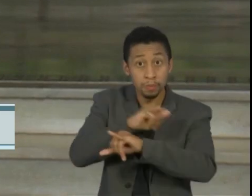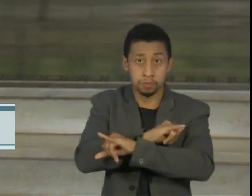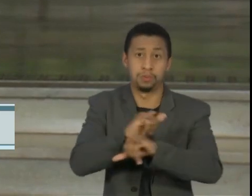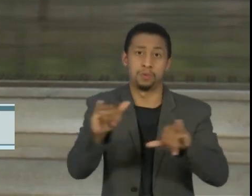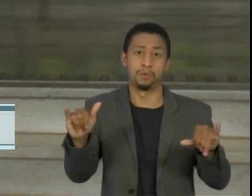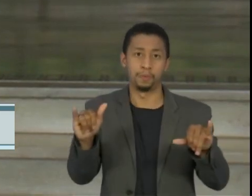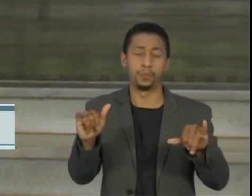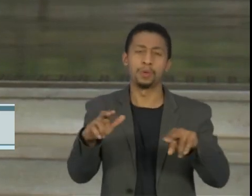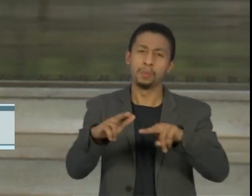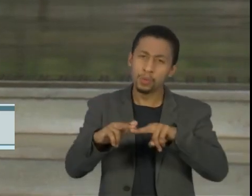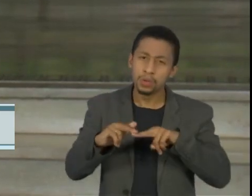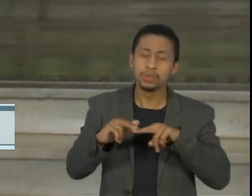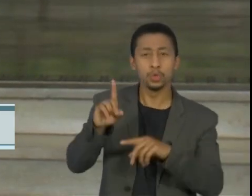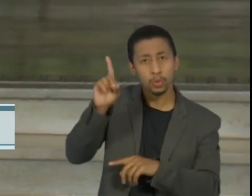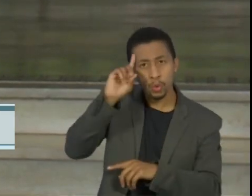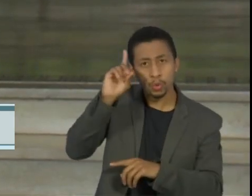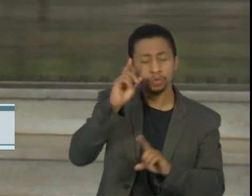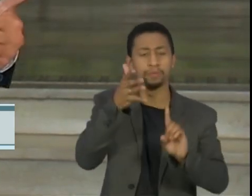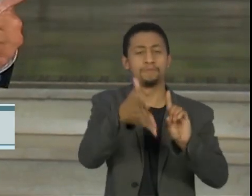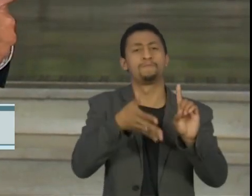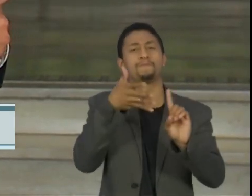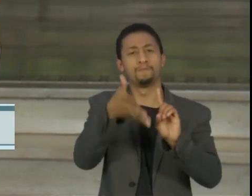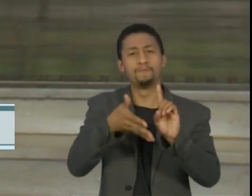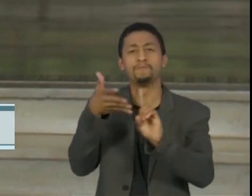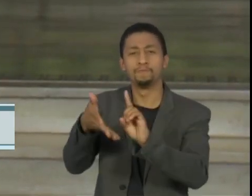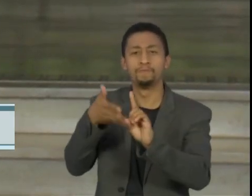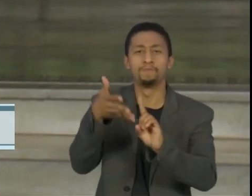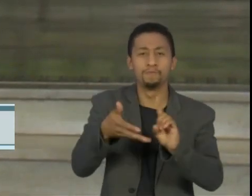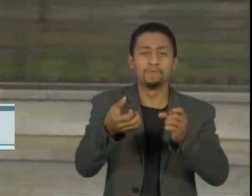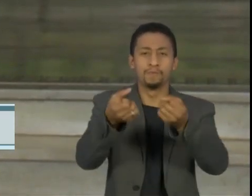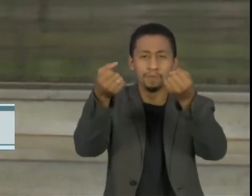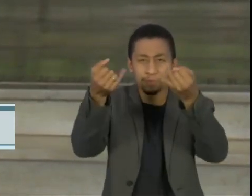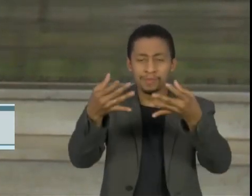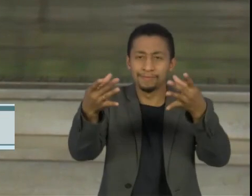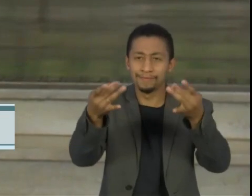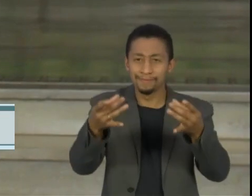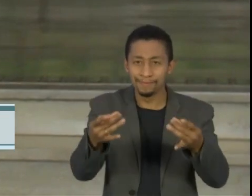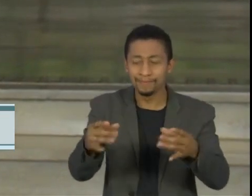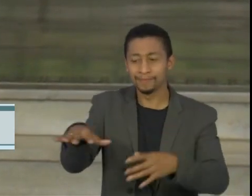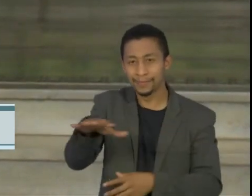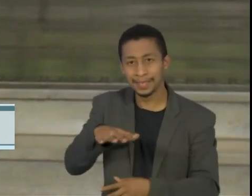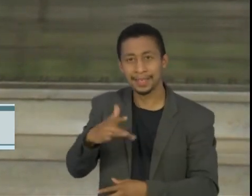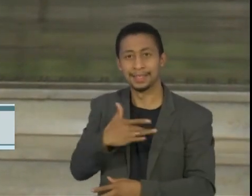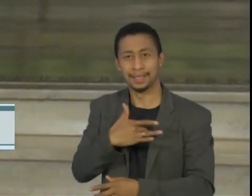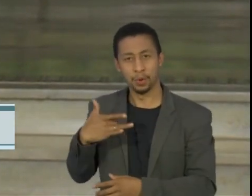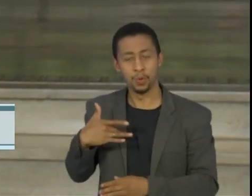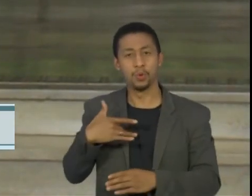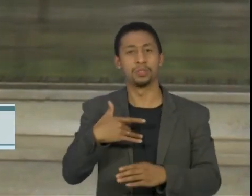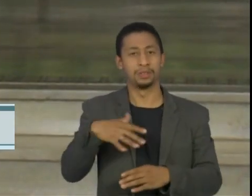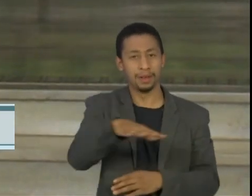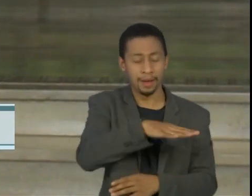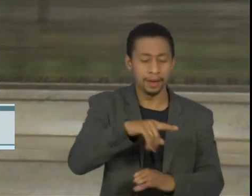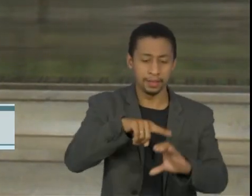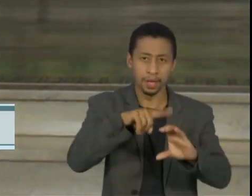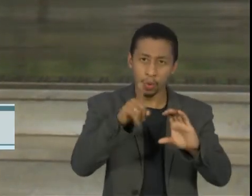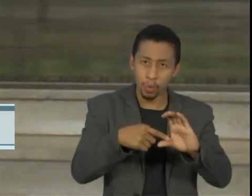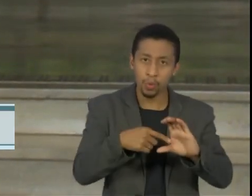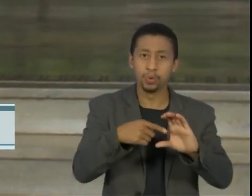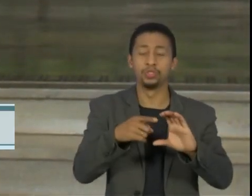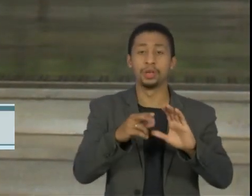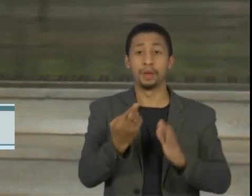fazendo todos os dias coletivas de imprensa com a área médica, com a área da ciência, com representantes do